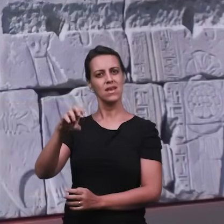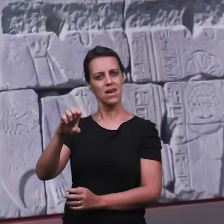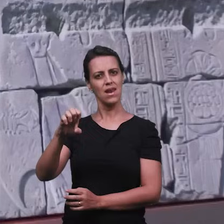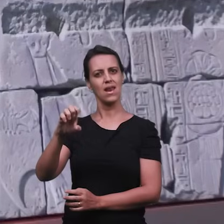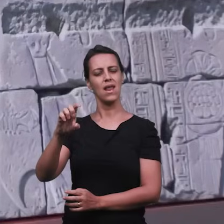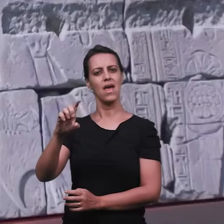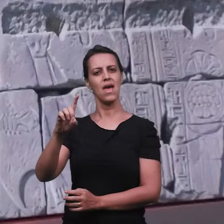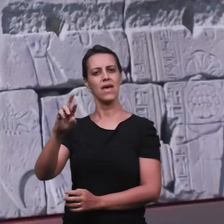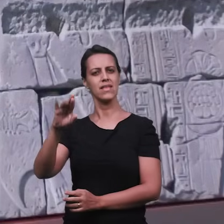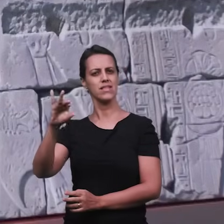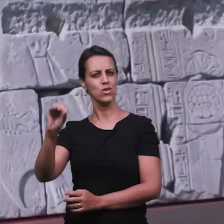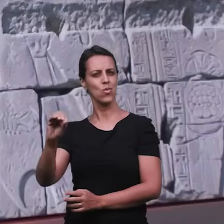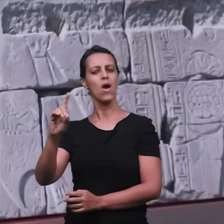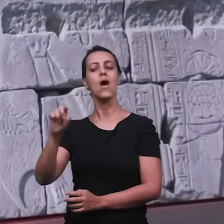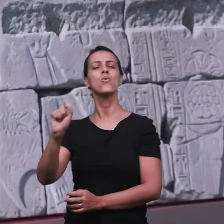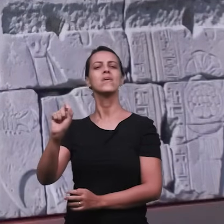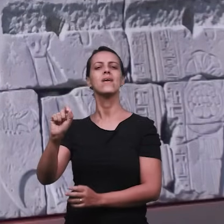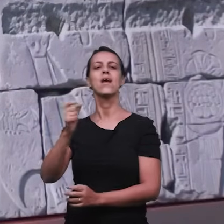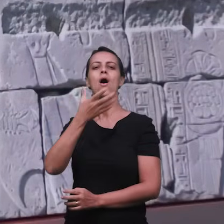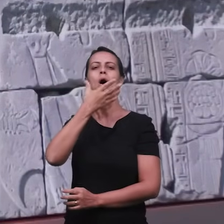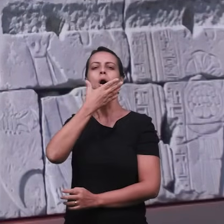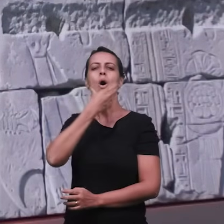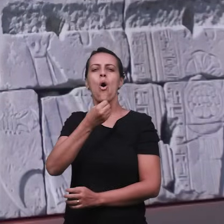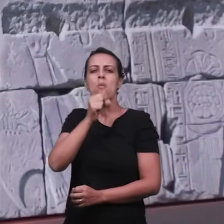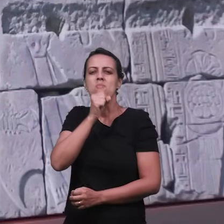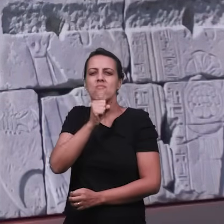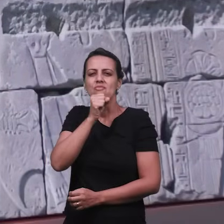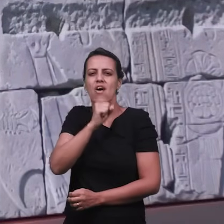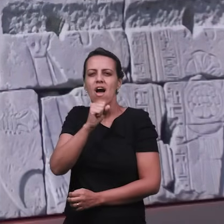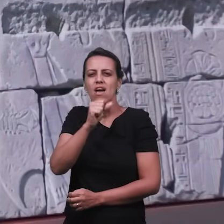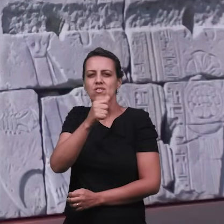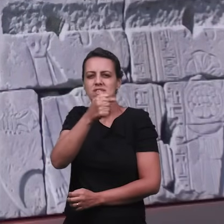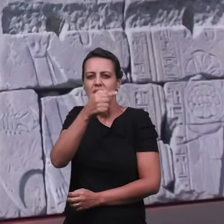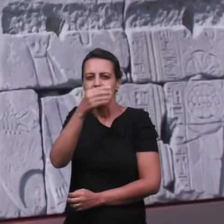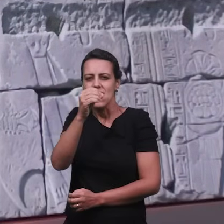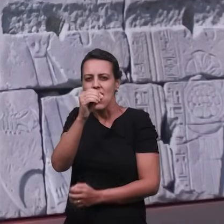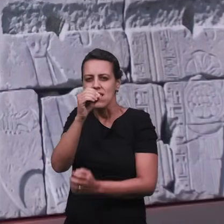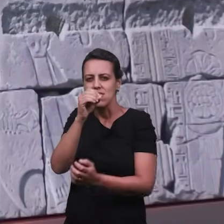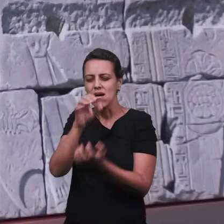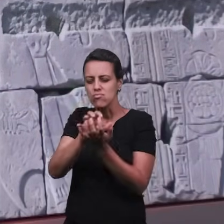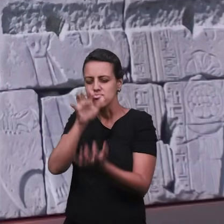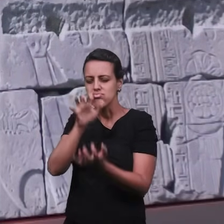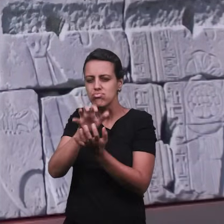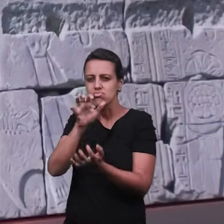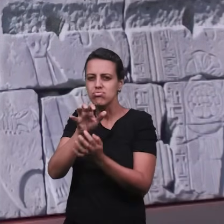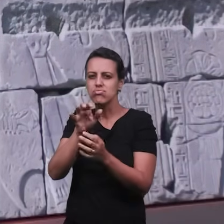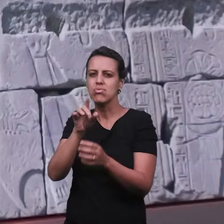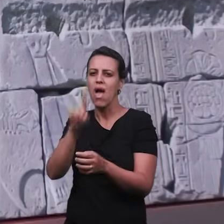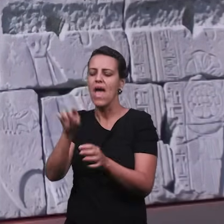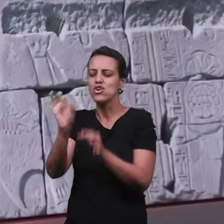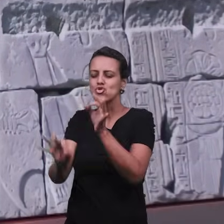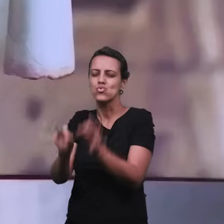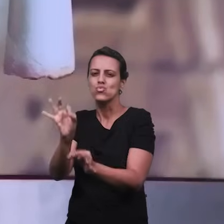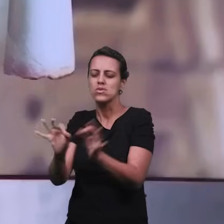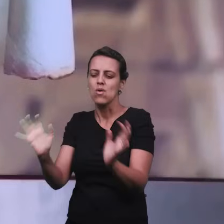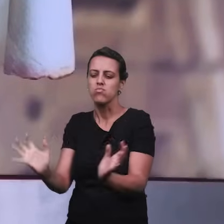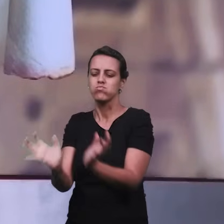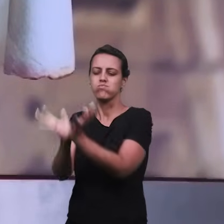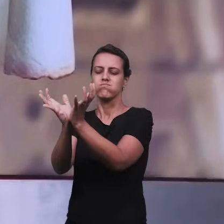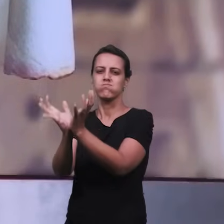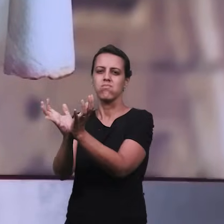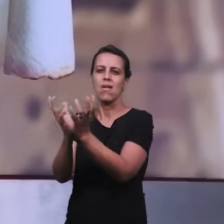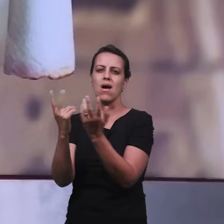70 anciões ou 70 juízes que formaram uma Suprema Corte,